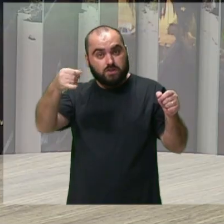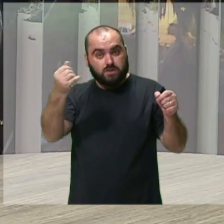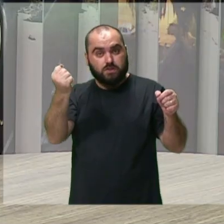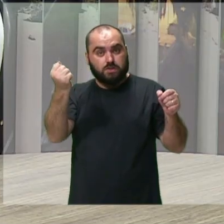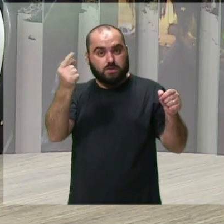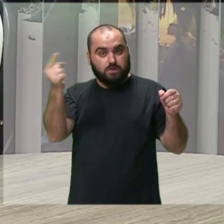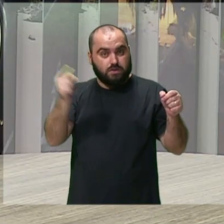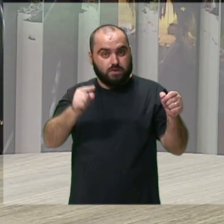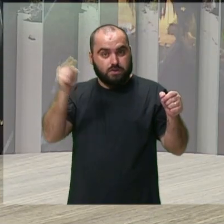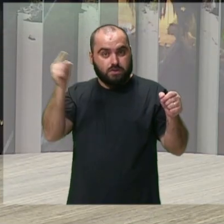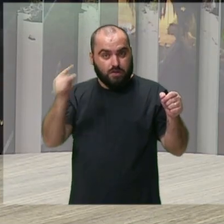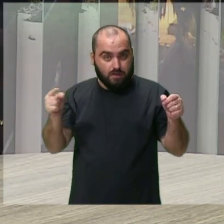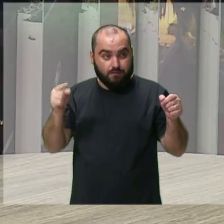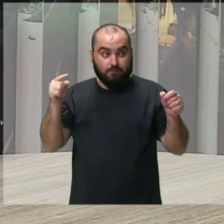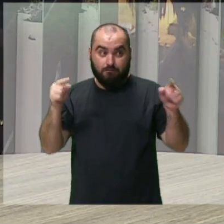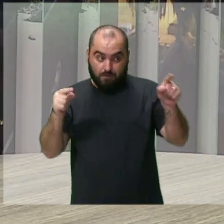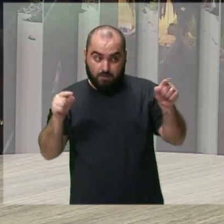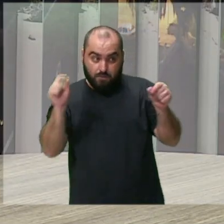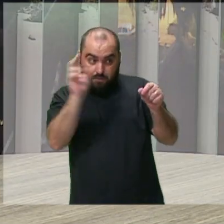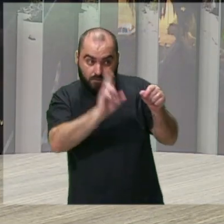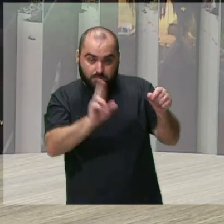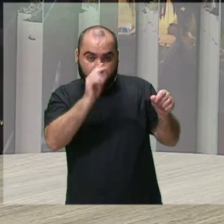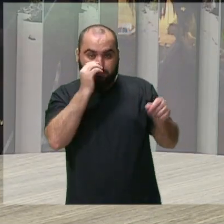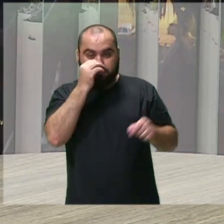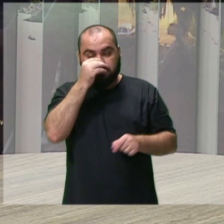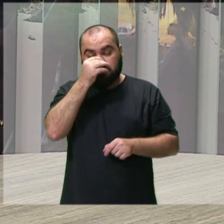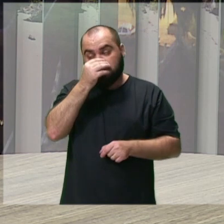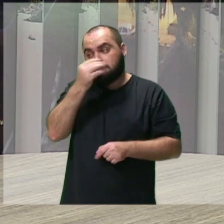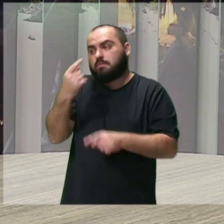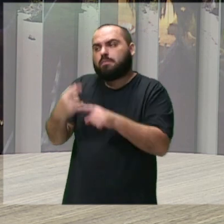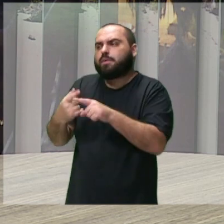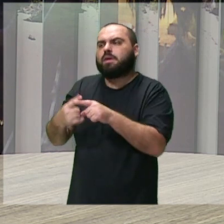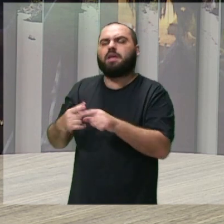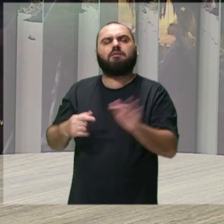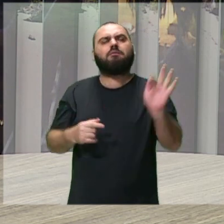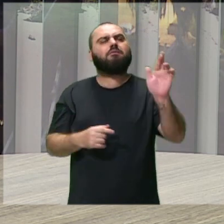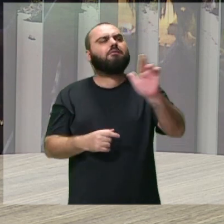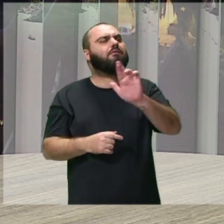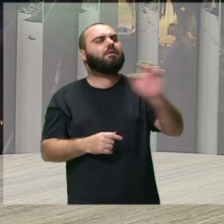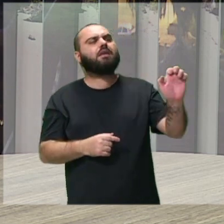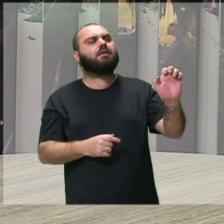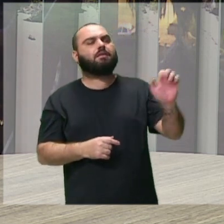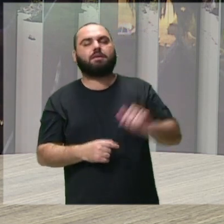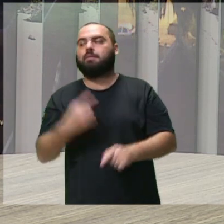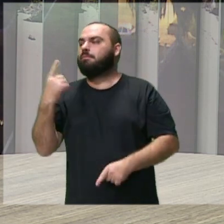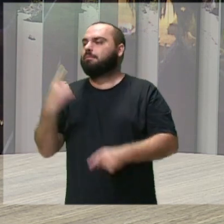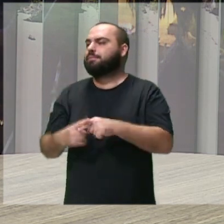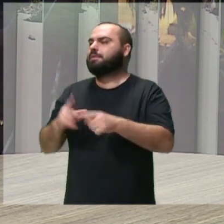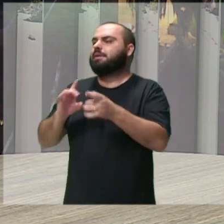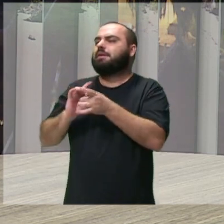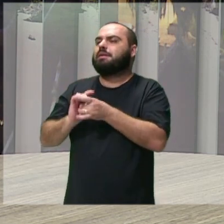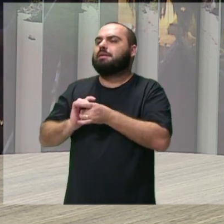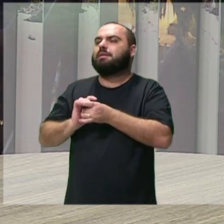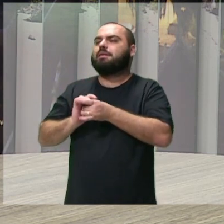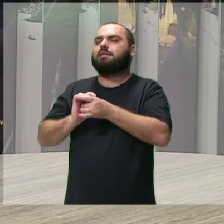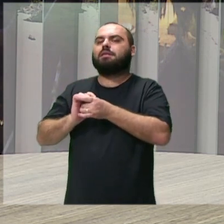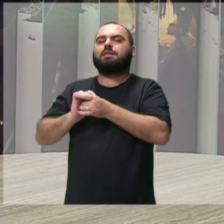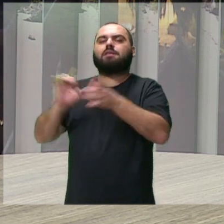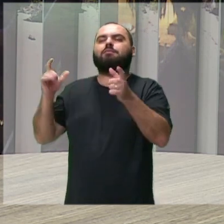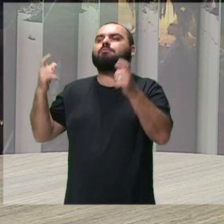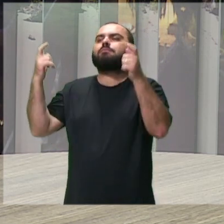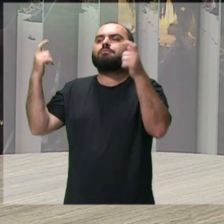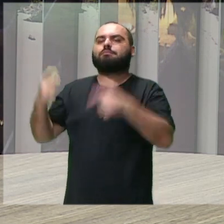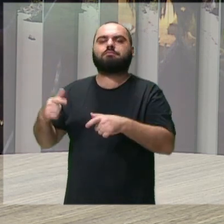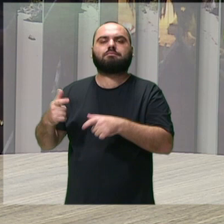jazz. O que é o free jazz? Porque você tem a liberdade de determinar aonde que aquilo vai, o